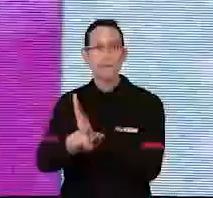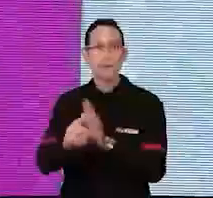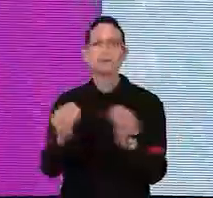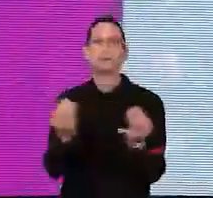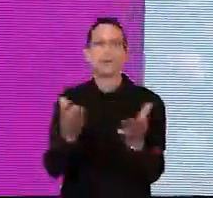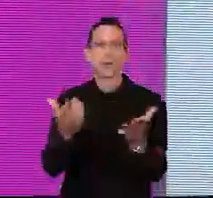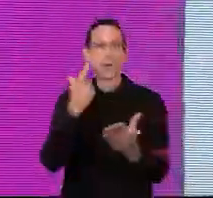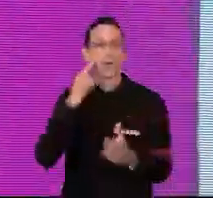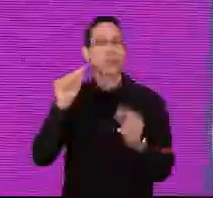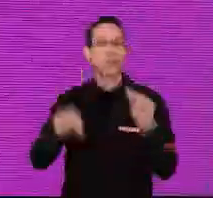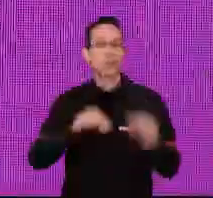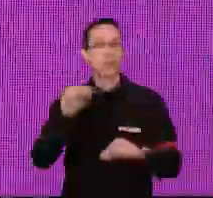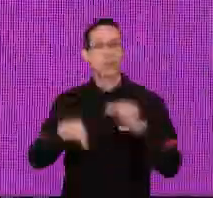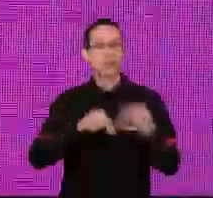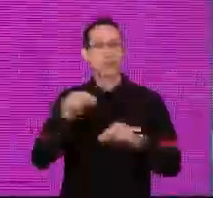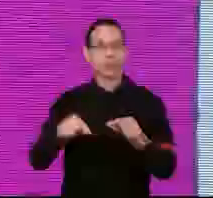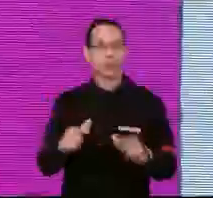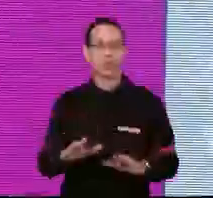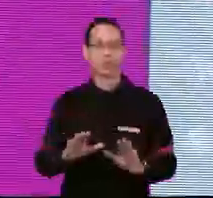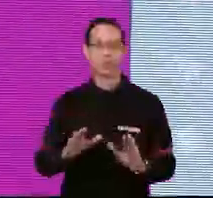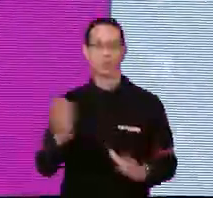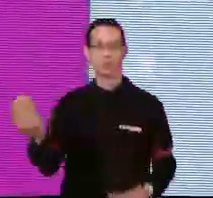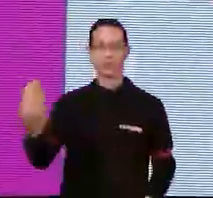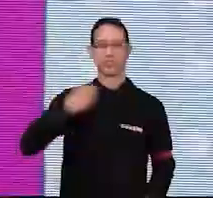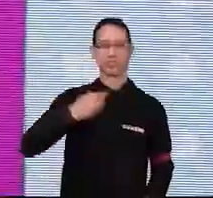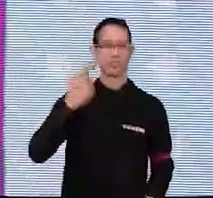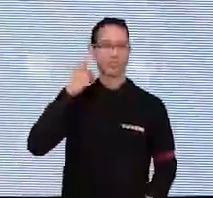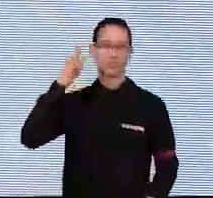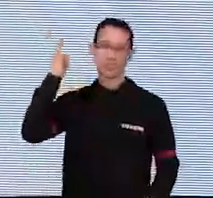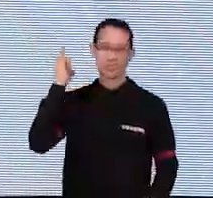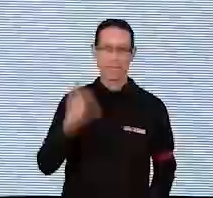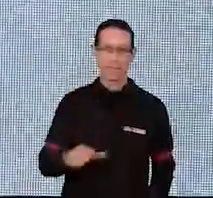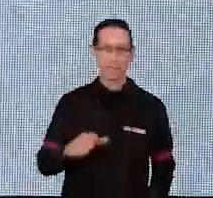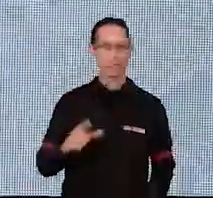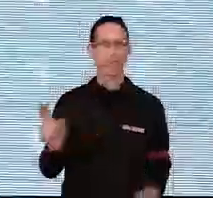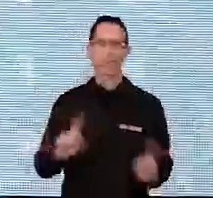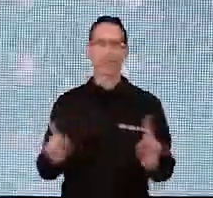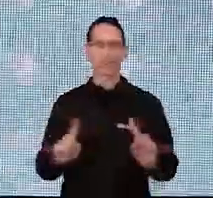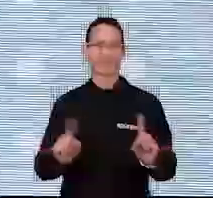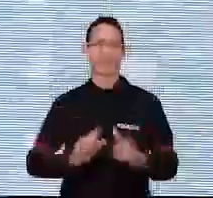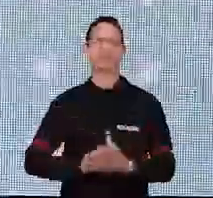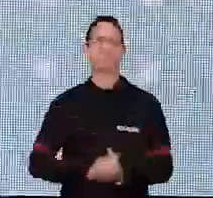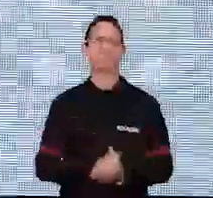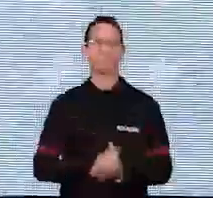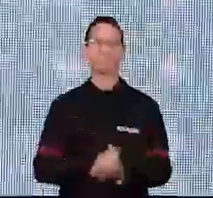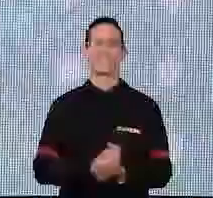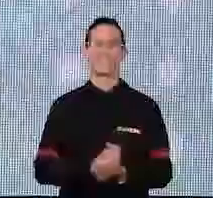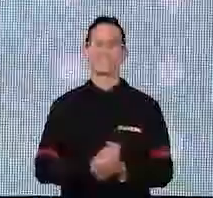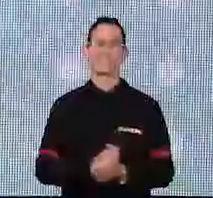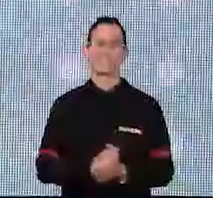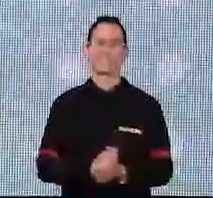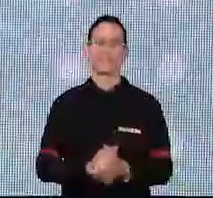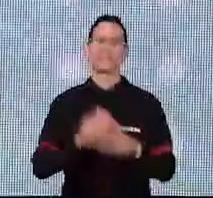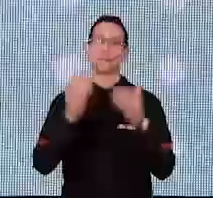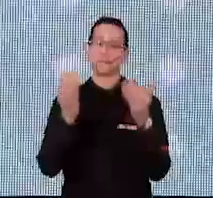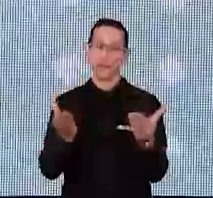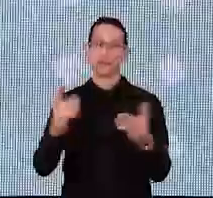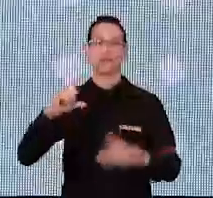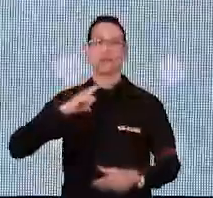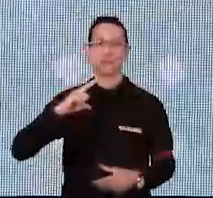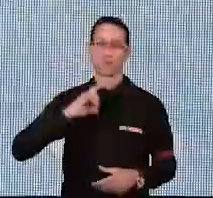que lado está vindo, que aconteceu, né? Exatamente. Não necessariamente está vindo para o meu consultório. Exatamente. Né? E aí a gente tem